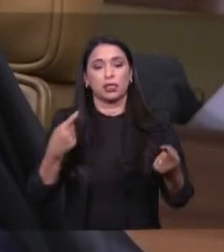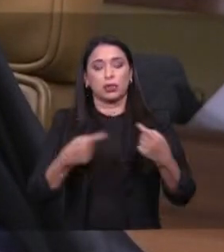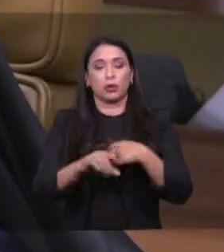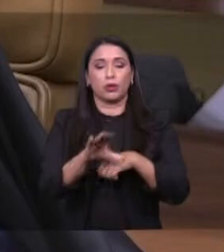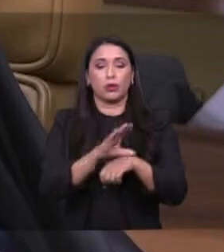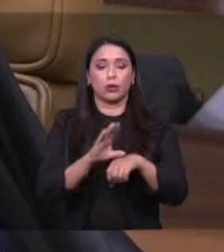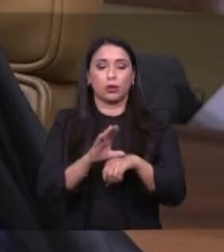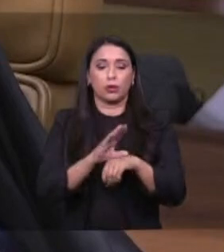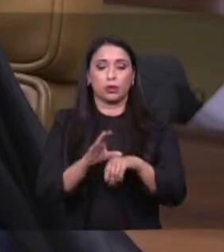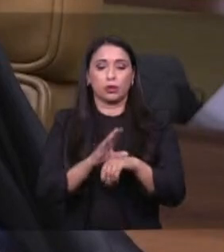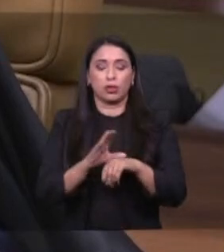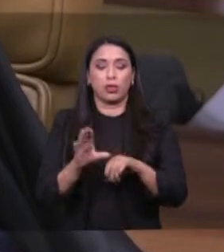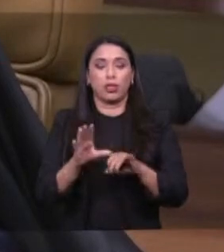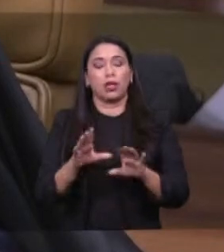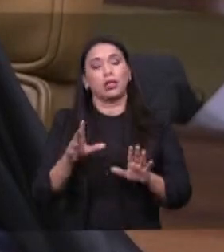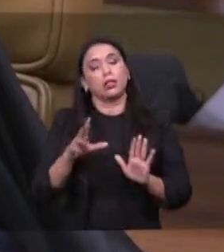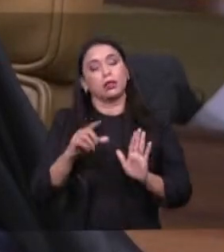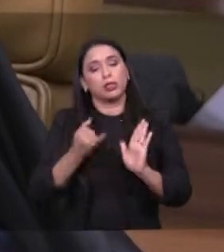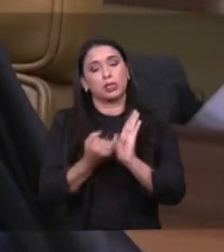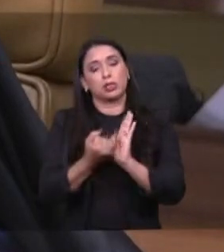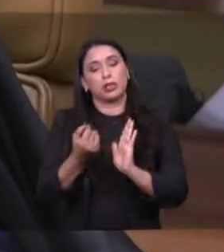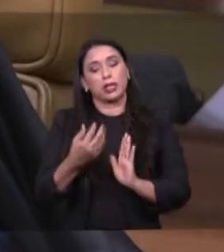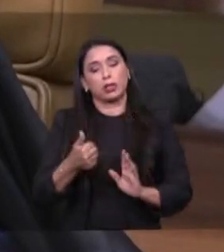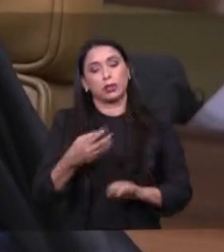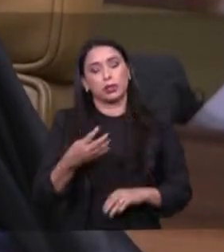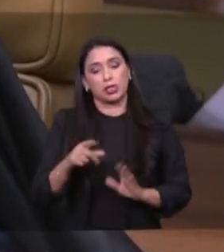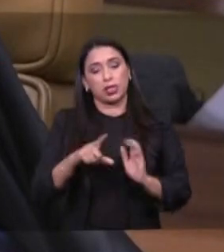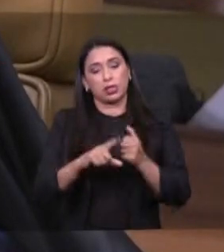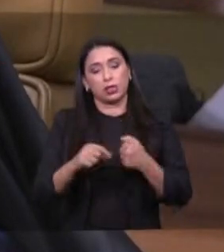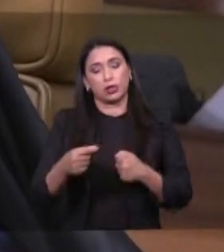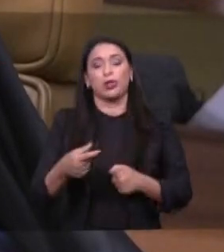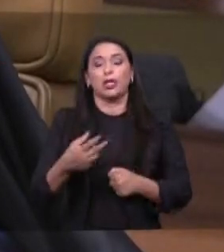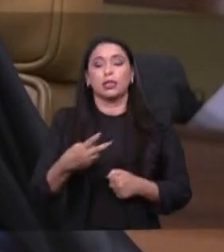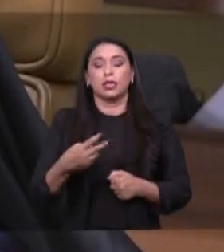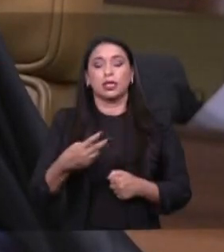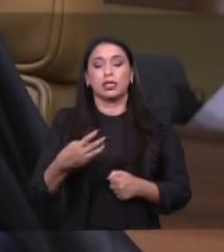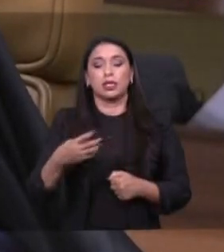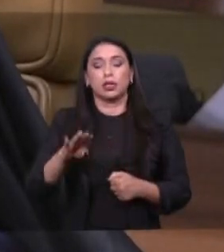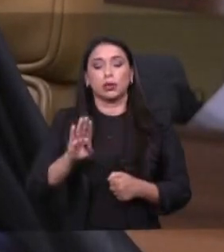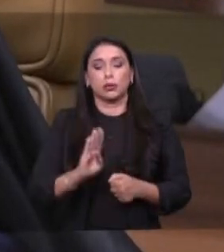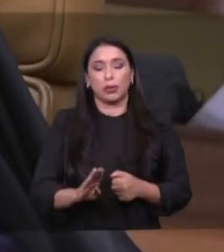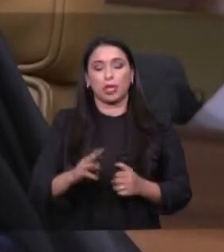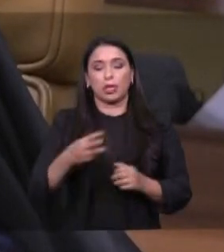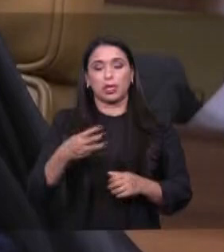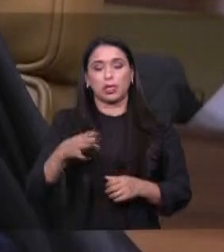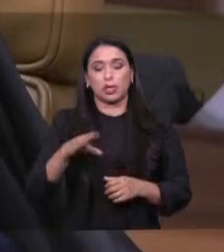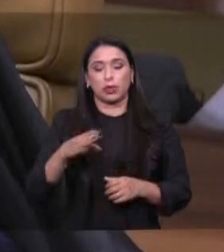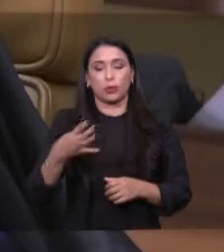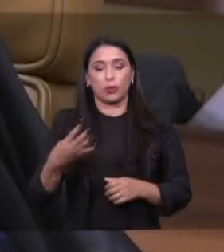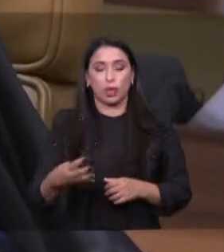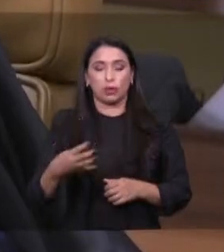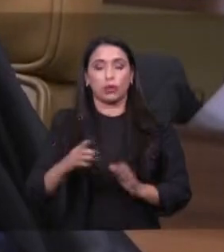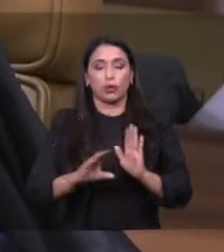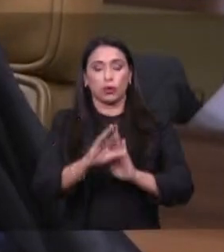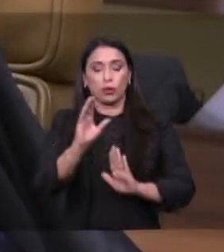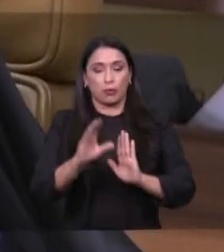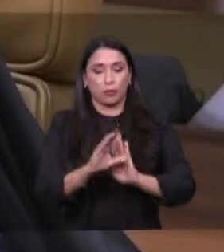inconstitucionalidade material do inciso 14 do artigo 3º B, dos parágrafos 3º e 4º do artigo 3º C do caput e